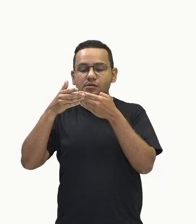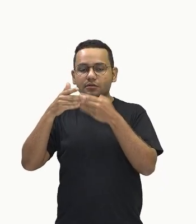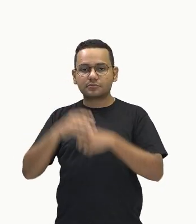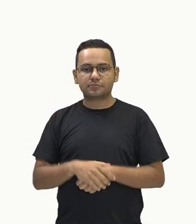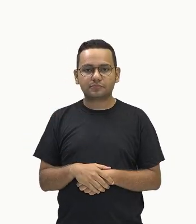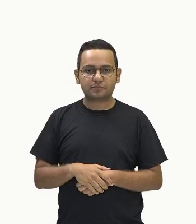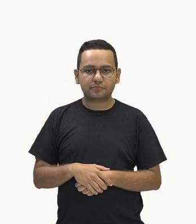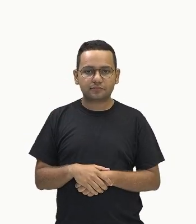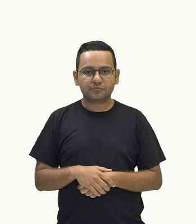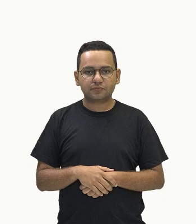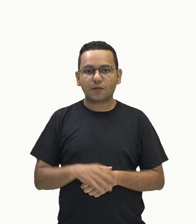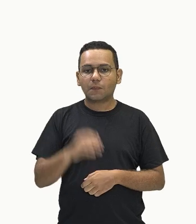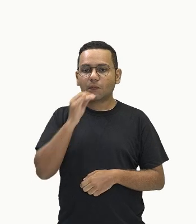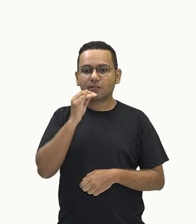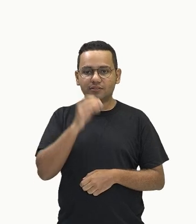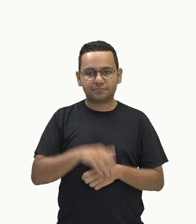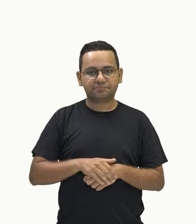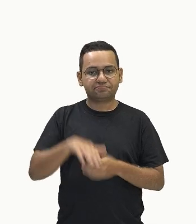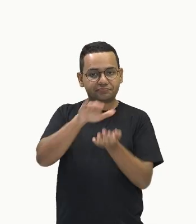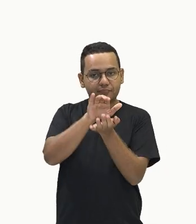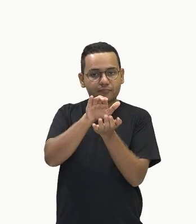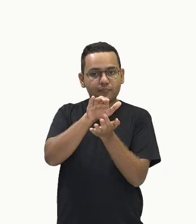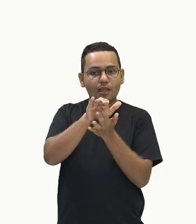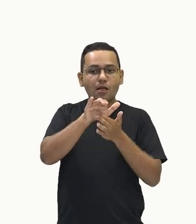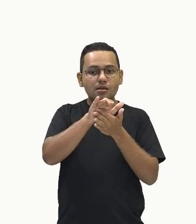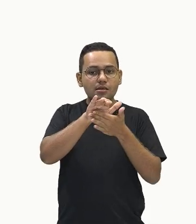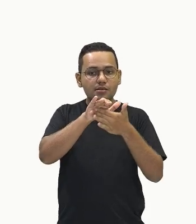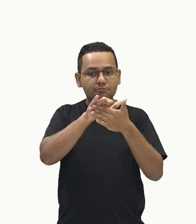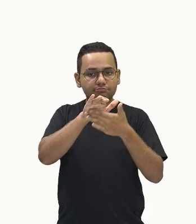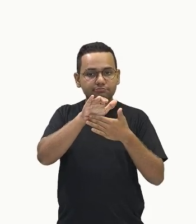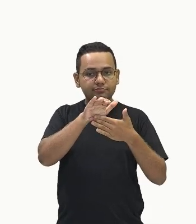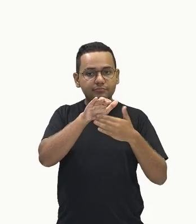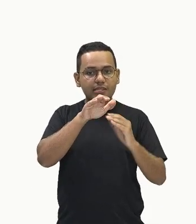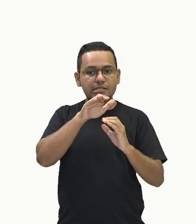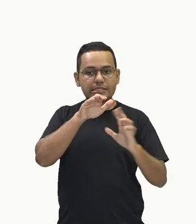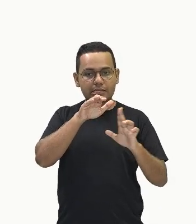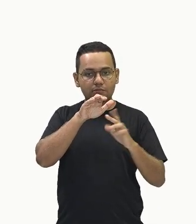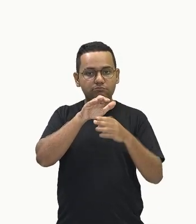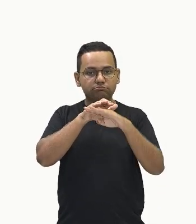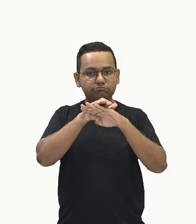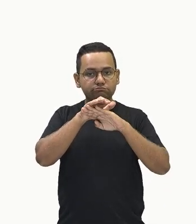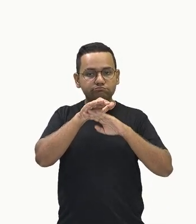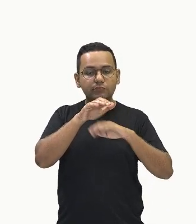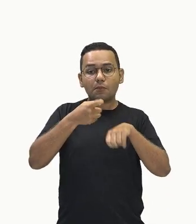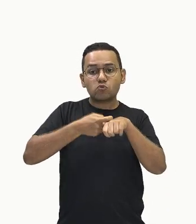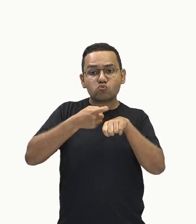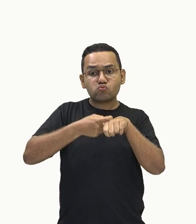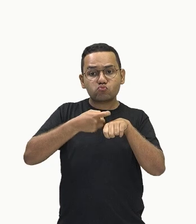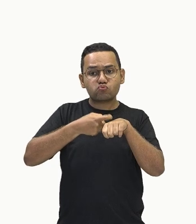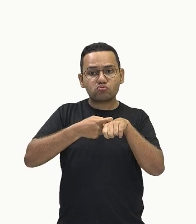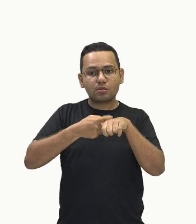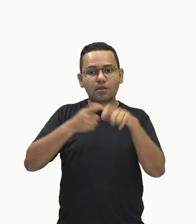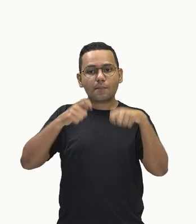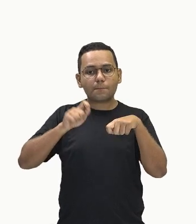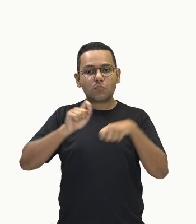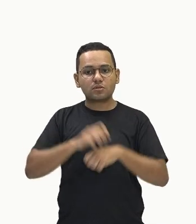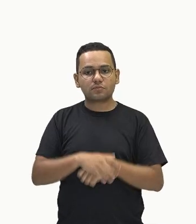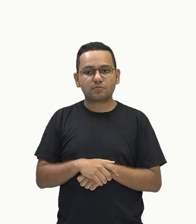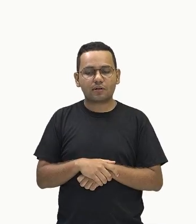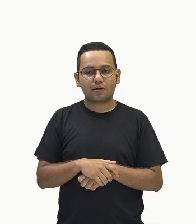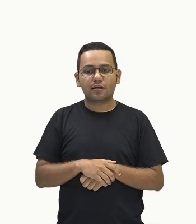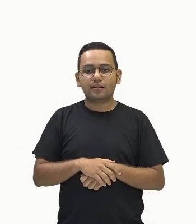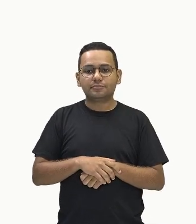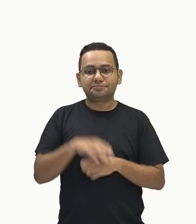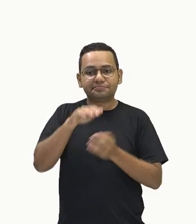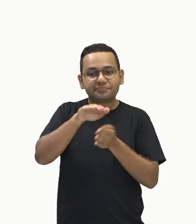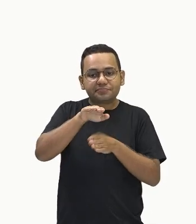O céu da sua boca, que nós conhecemos, ele tem uma parte rígida, onde a gente consegue tocar com a língua,